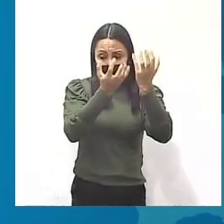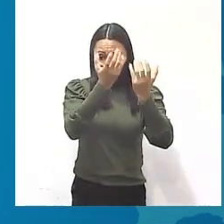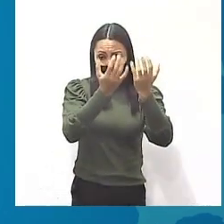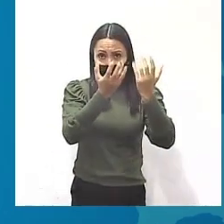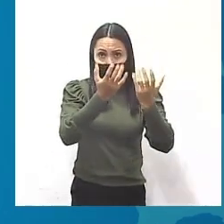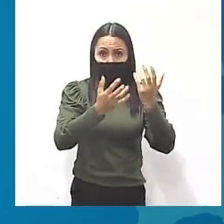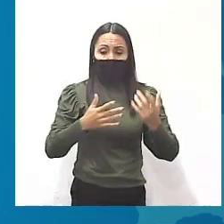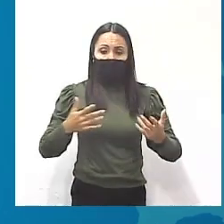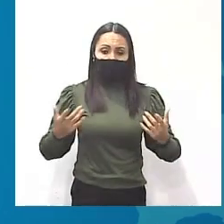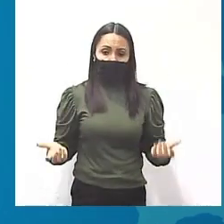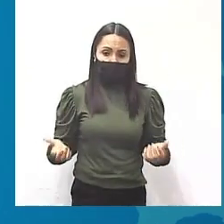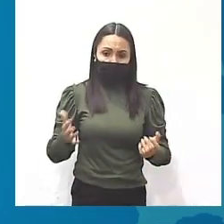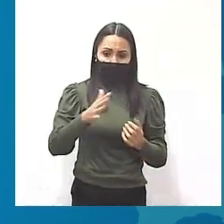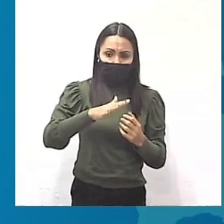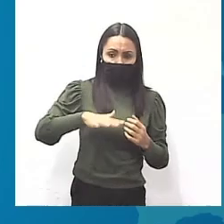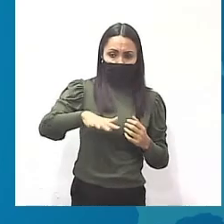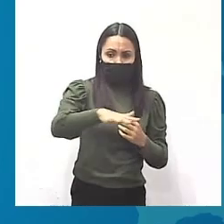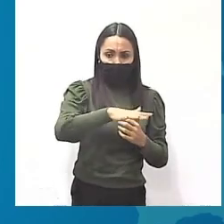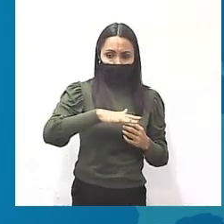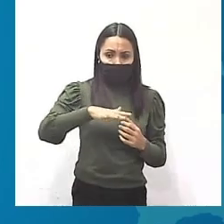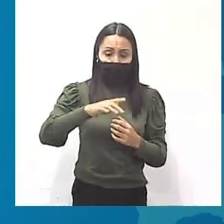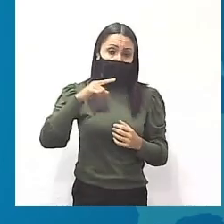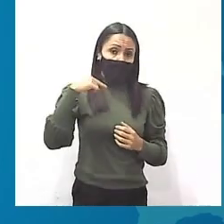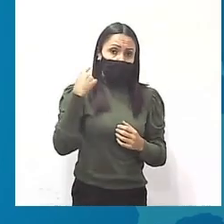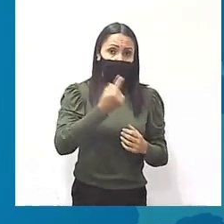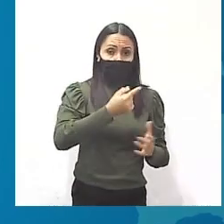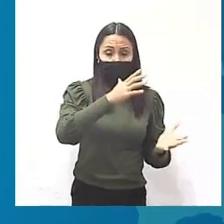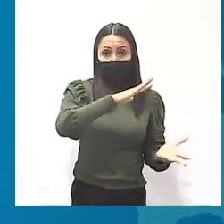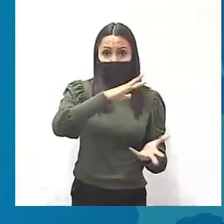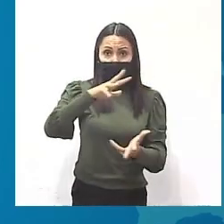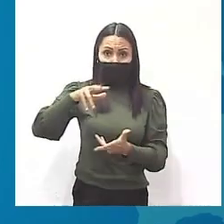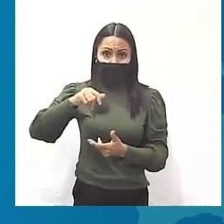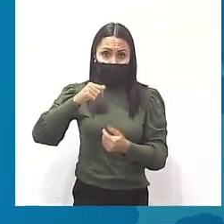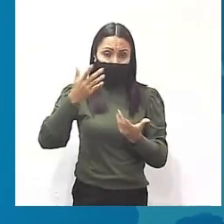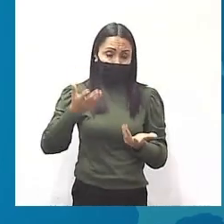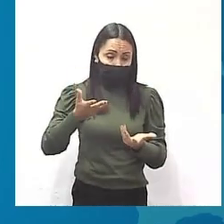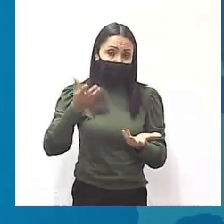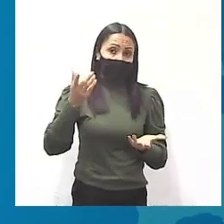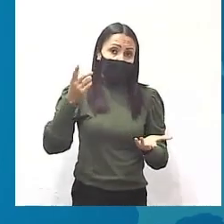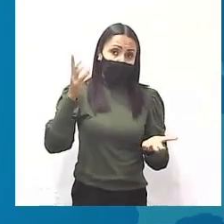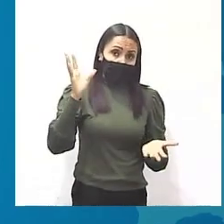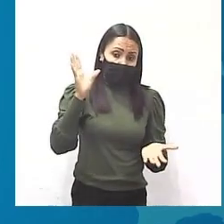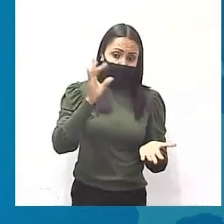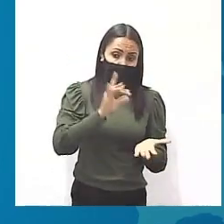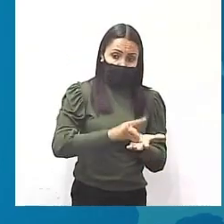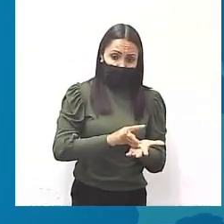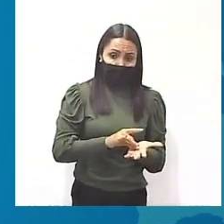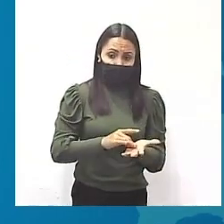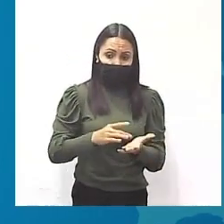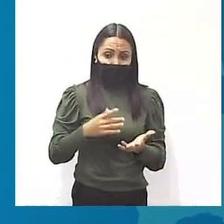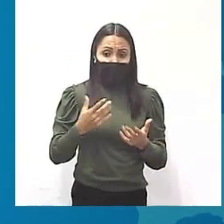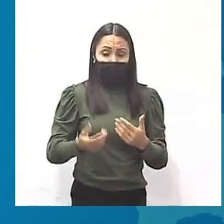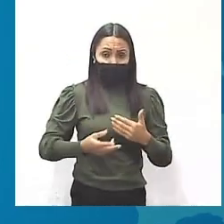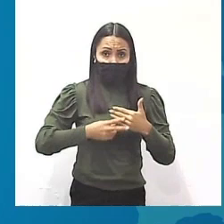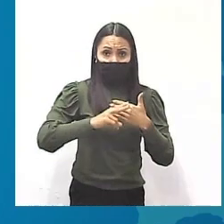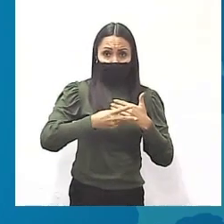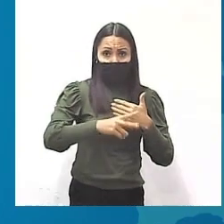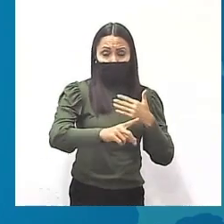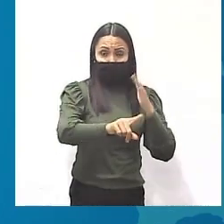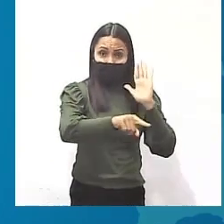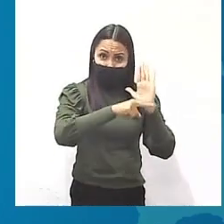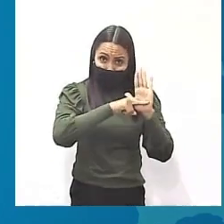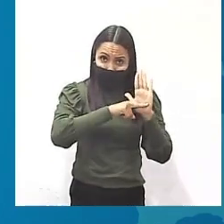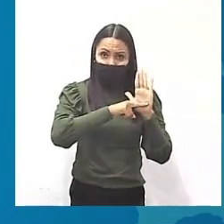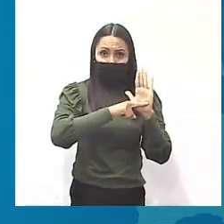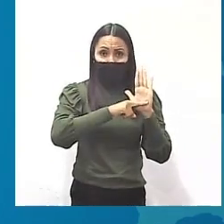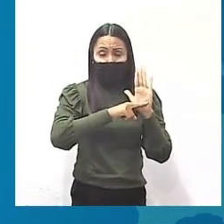uma seção pelo globo, ou seja, pelo nosso planeta, que vai deixar, na verdade, um rastro que é negativo. E o que a